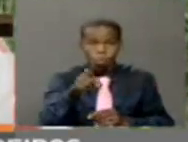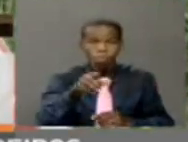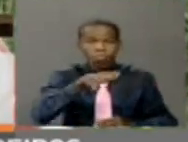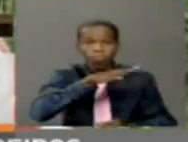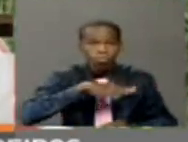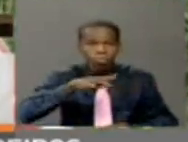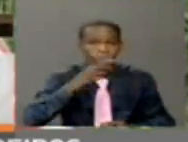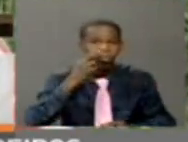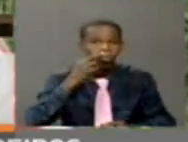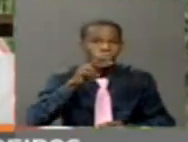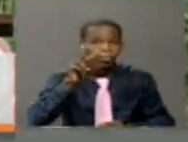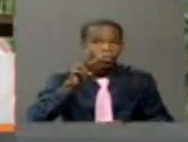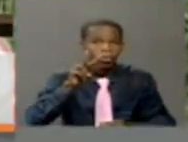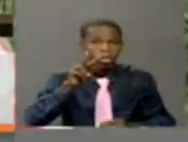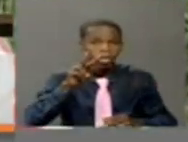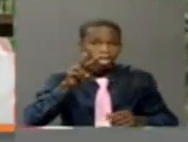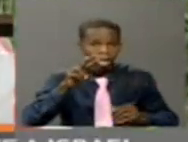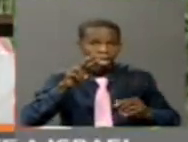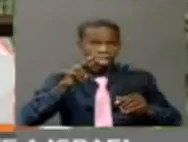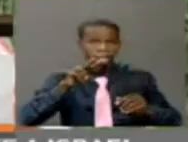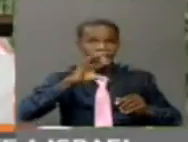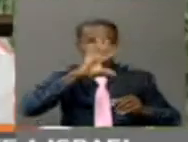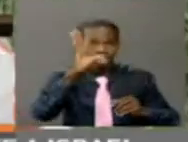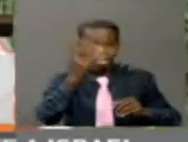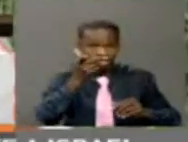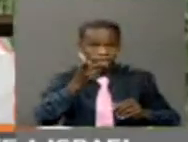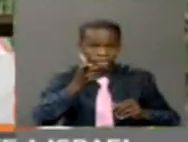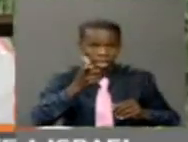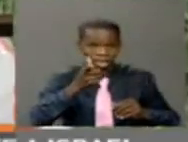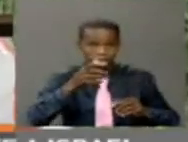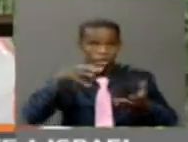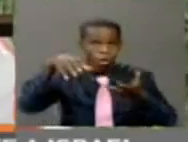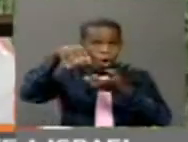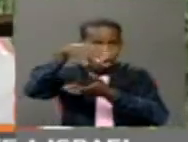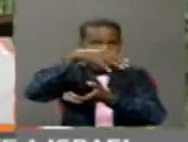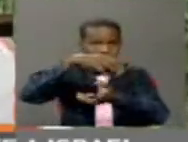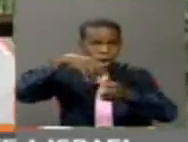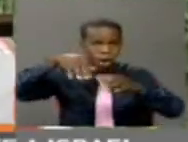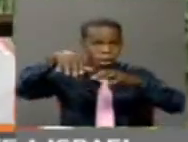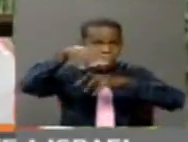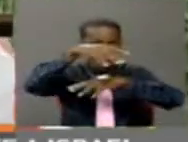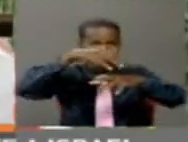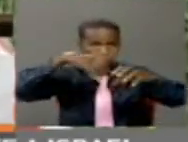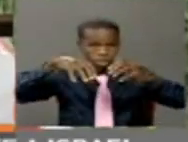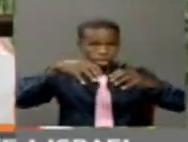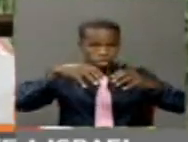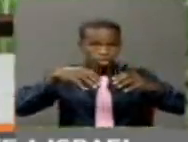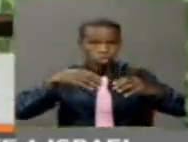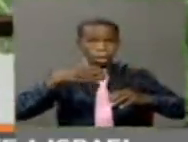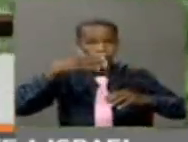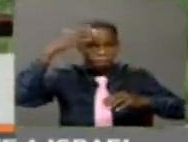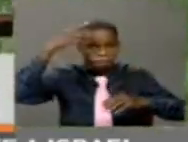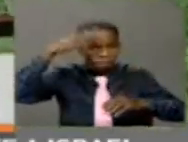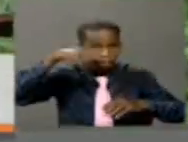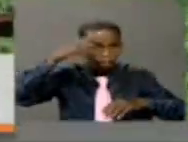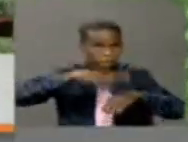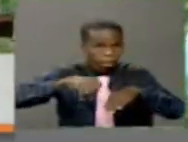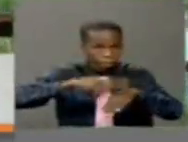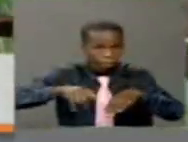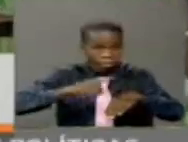escura, devem começar a tirar as coisas dentro da casa para fora. Os